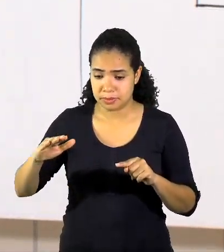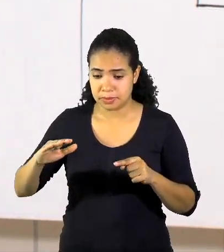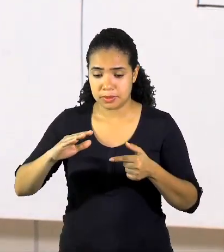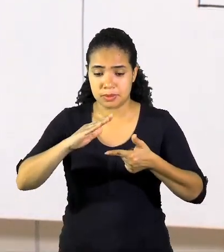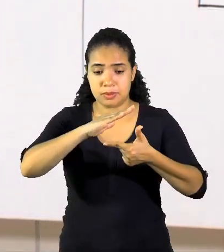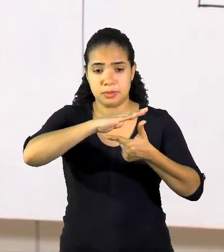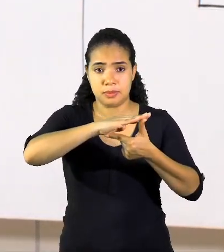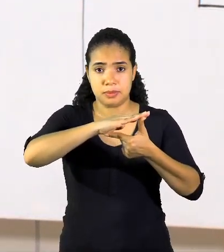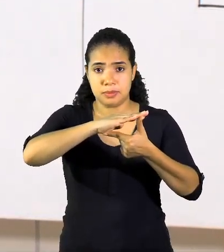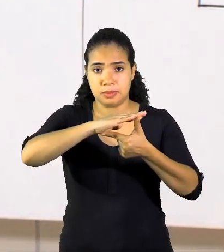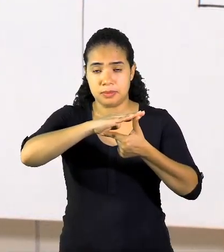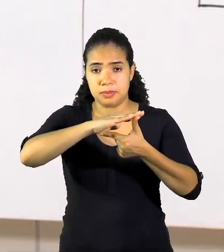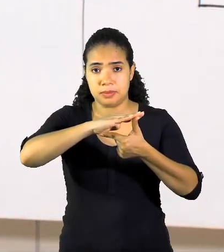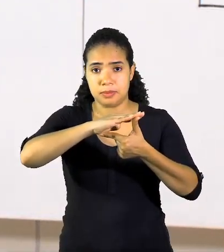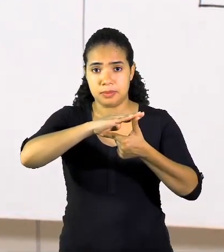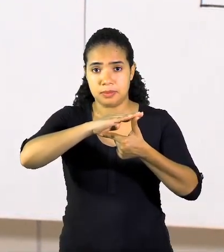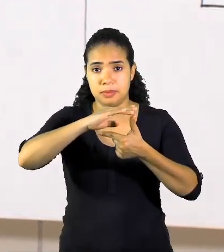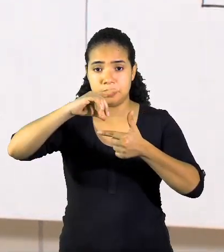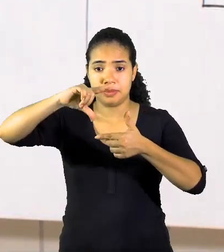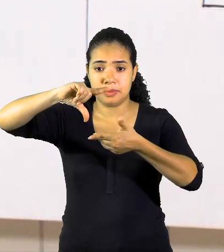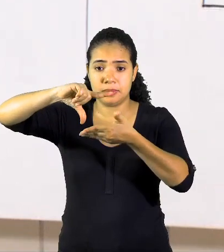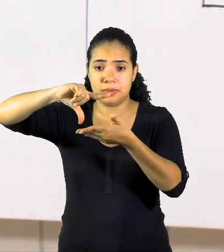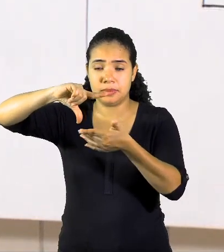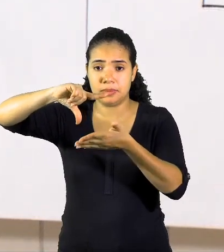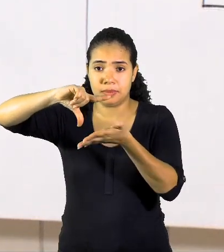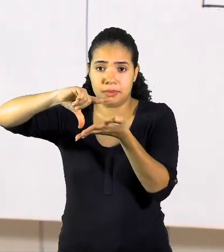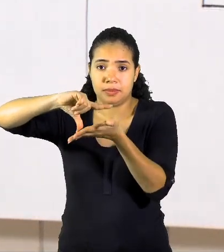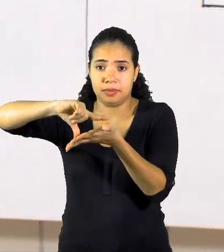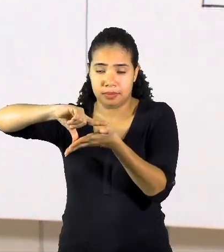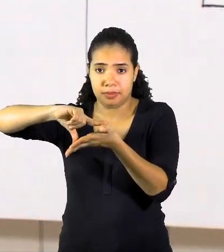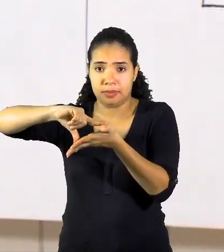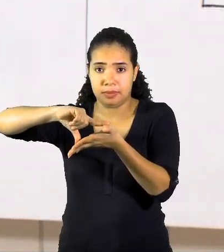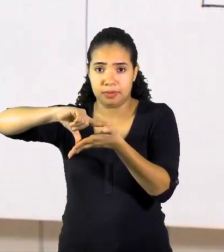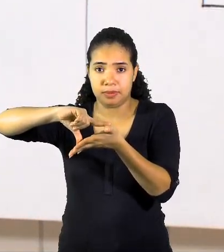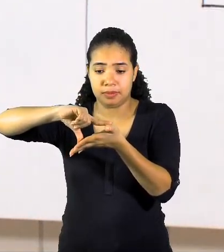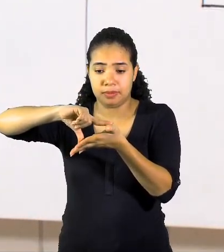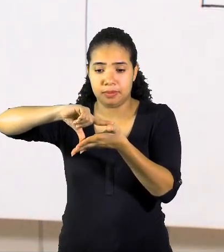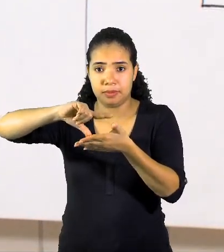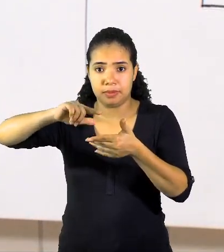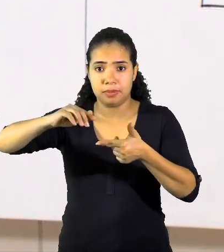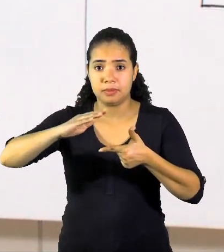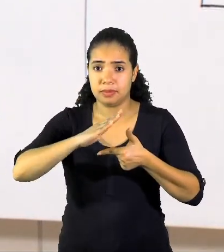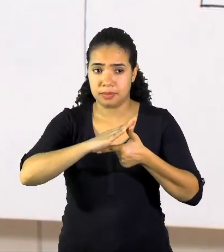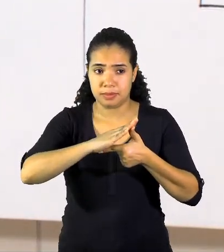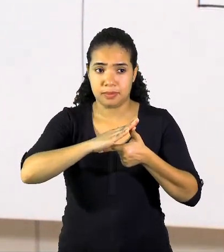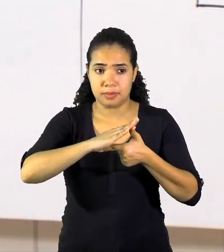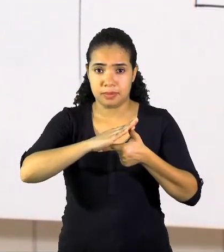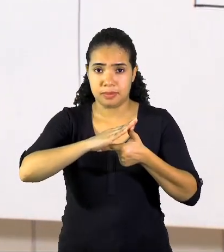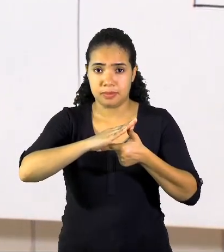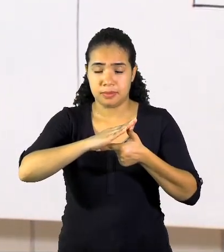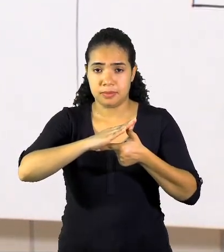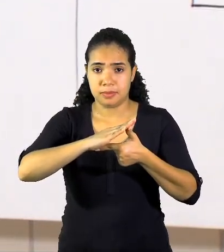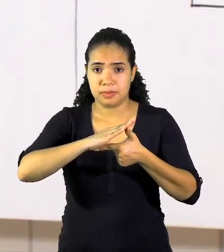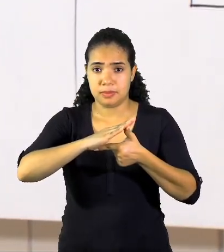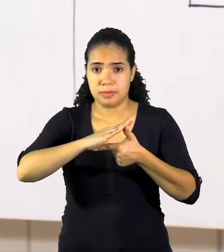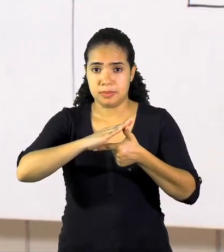Quando eu faço essa divisão, eu vou formar dois triângulos. Colocando o nome a cada um dos vértices, vou chamar aqui de vértice